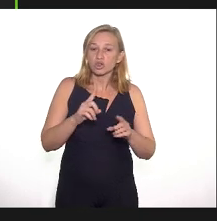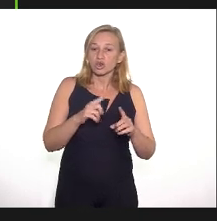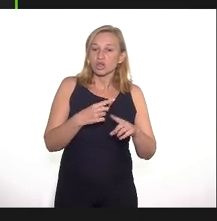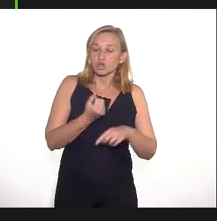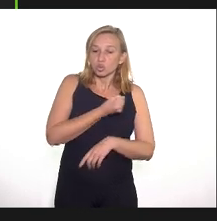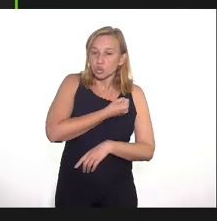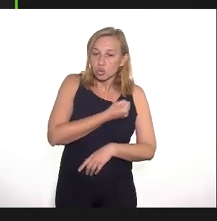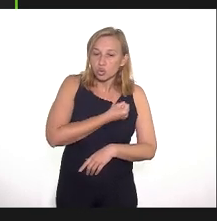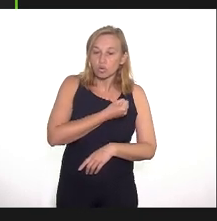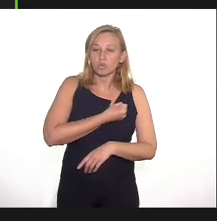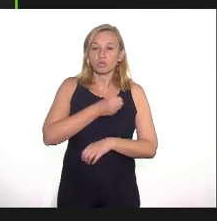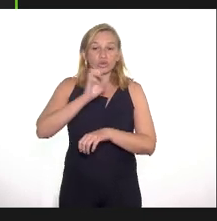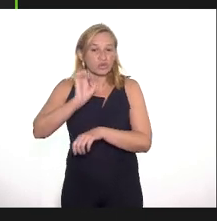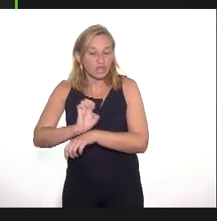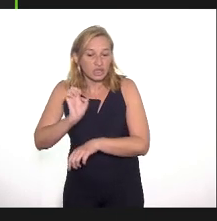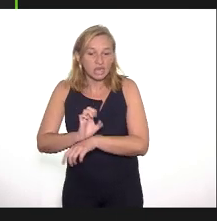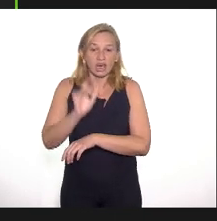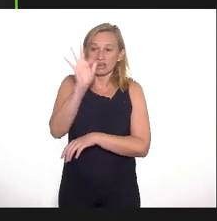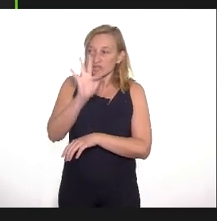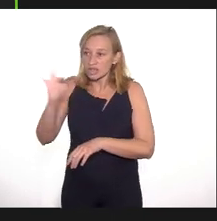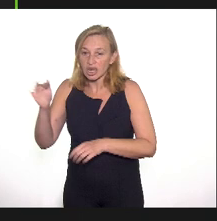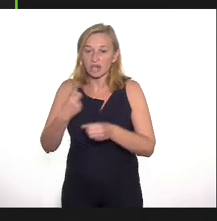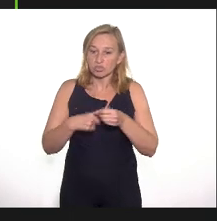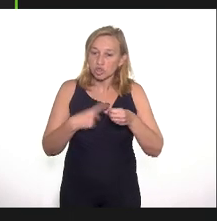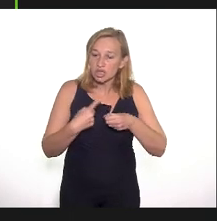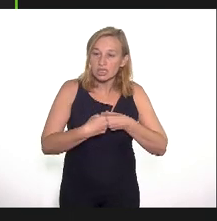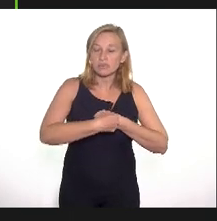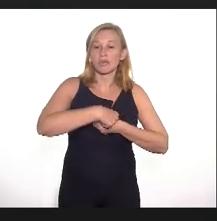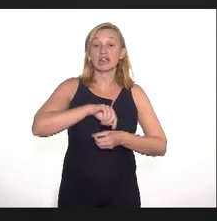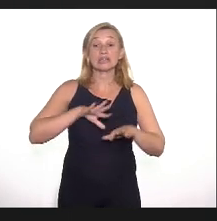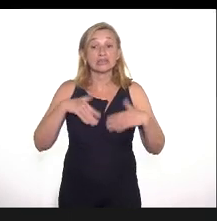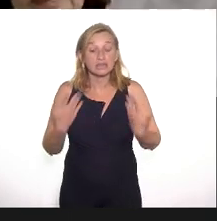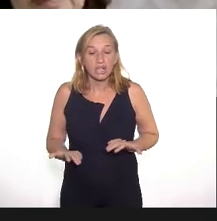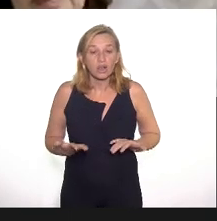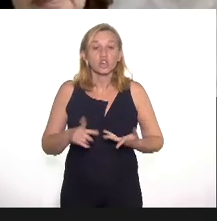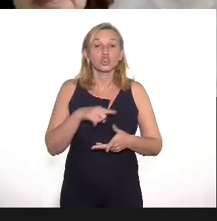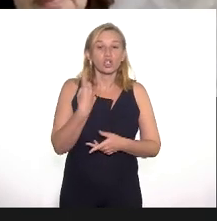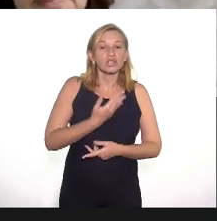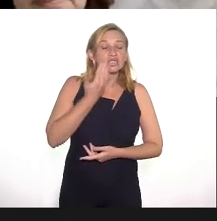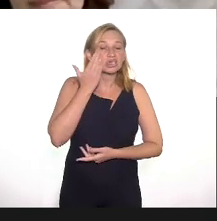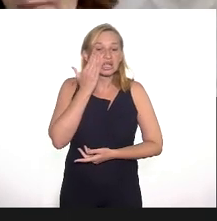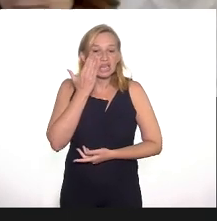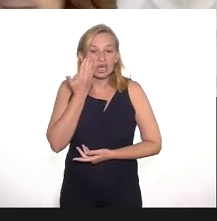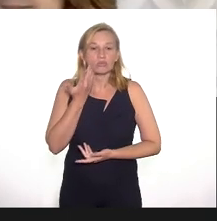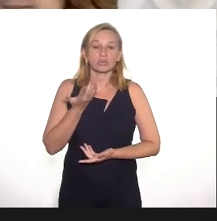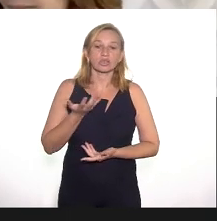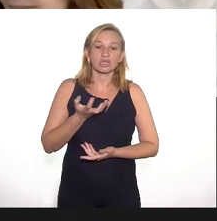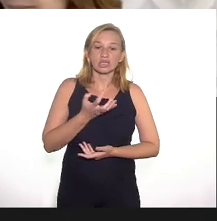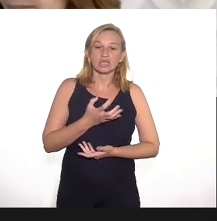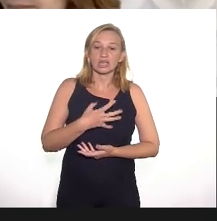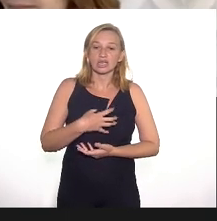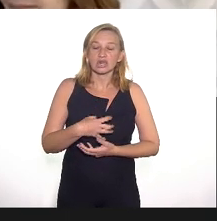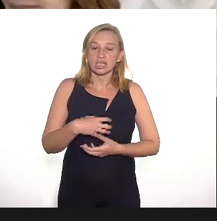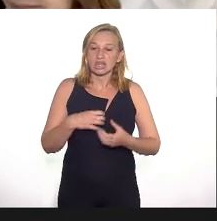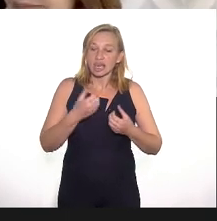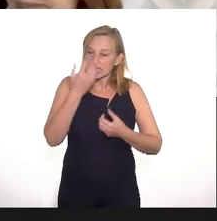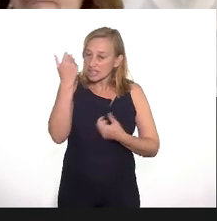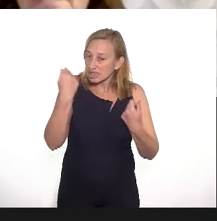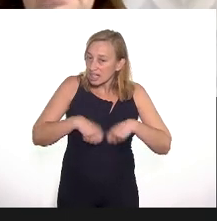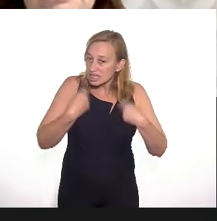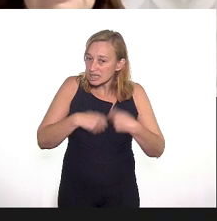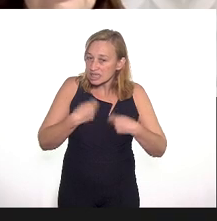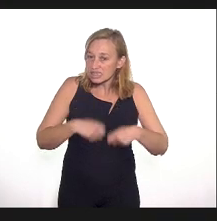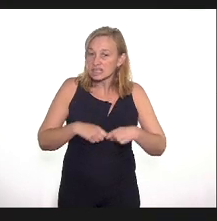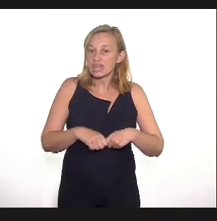dados estaduais, federais, municipais. Então, nós entendemos a complexidade e a necessidade